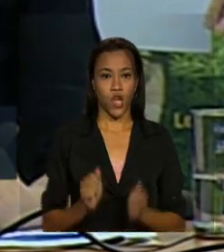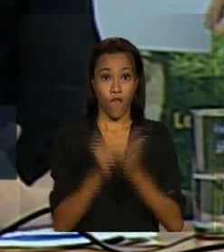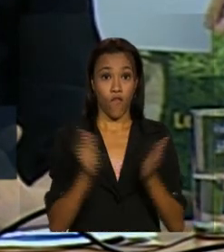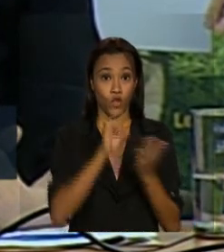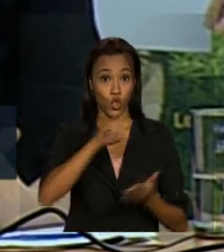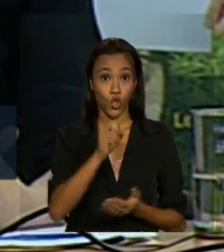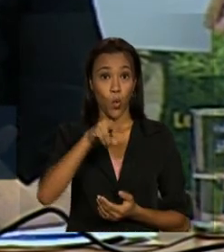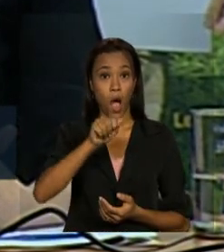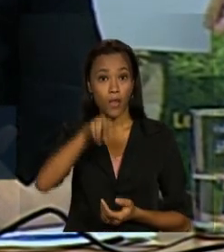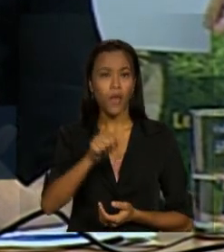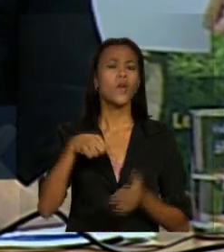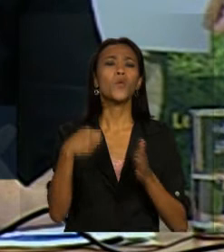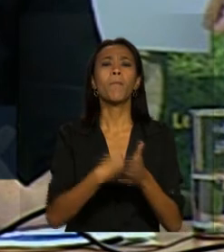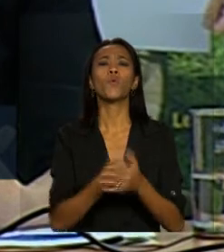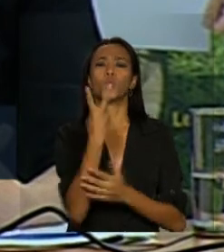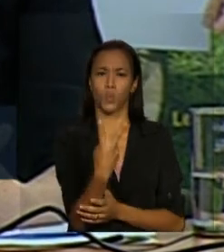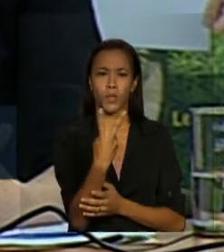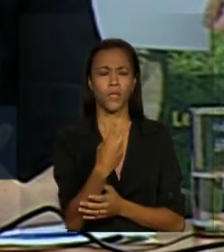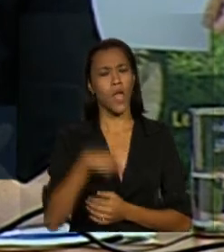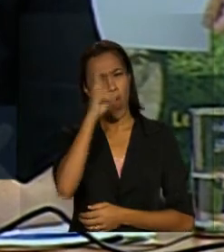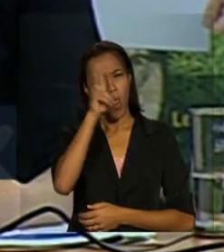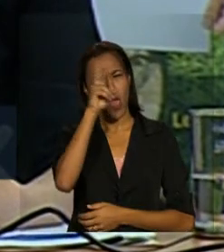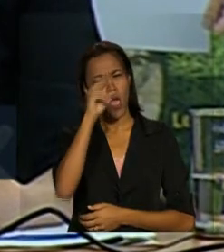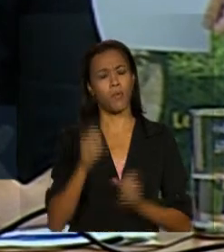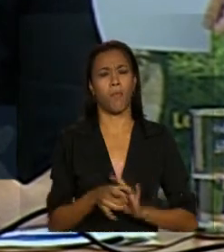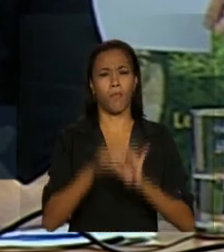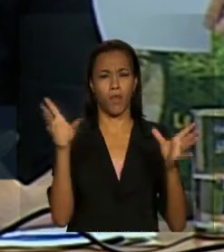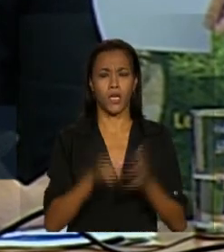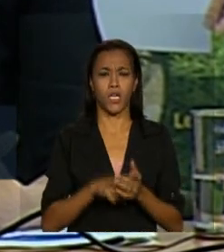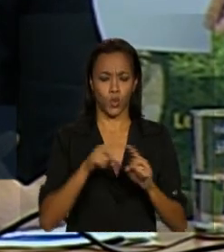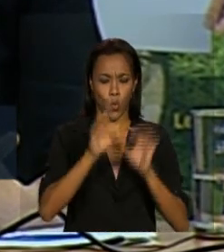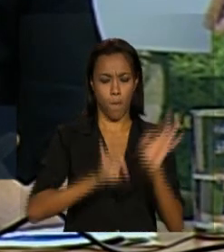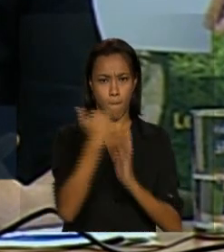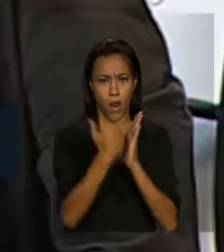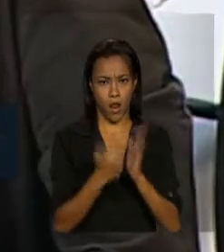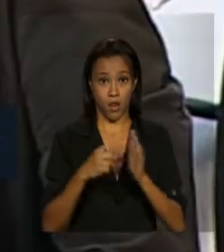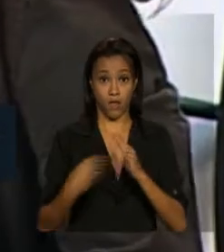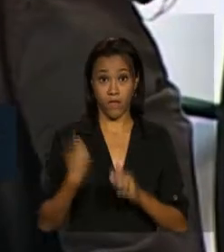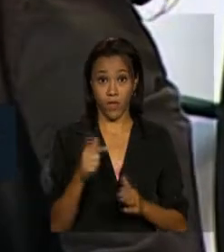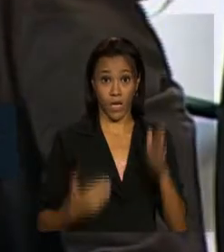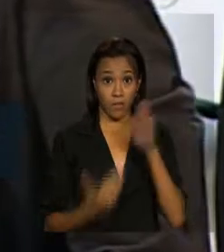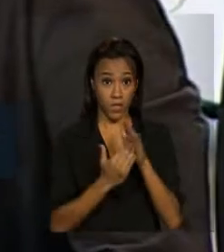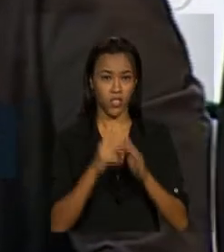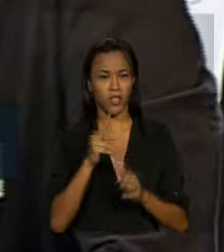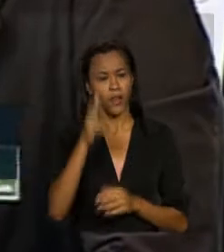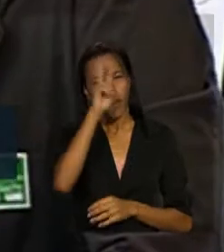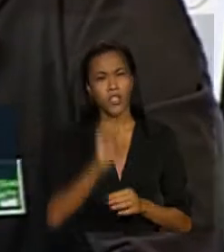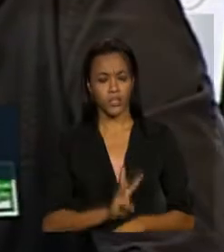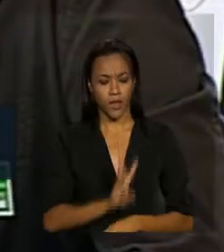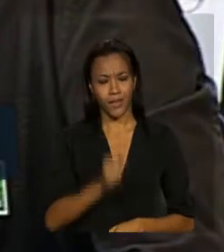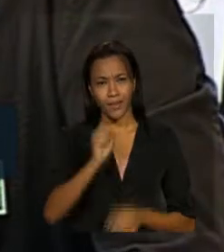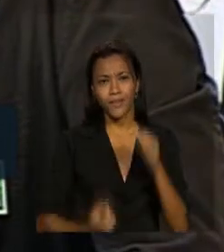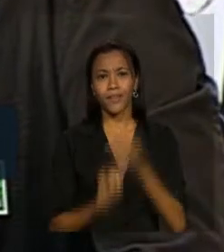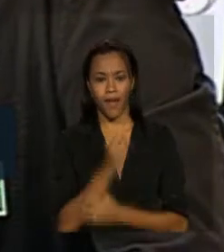Eu tenho duas perguntas. Uma é que eu me lembro que, na época do lançamento do plano, me chamou a atenção que havia a proposta de se fazer um site que